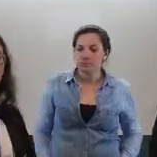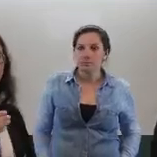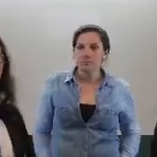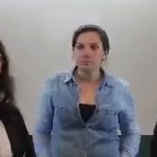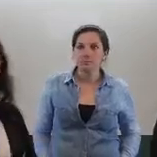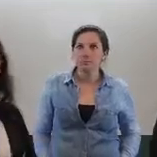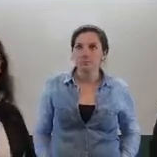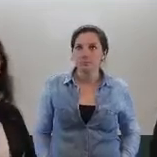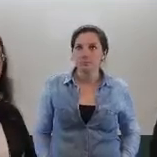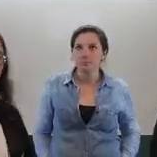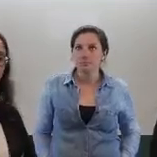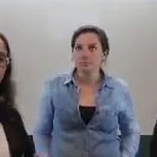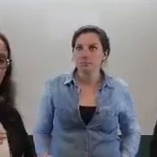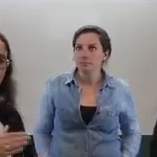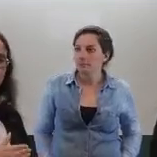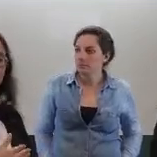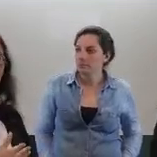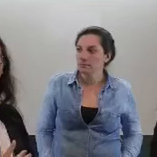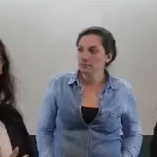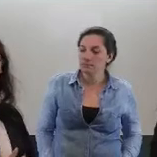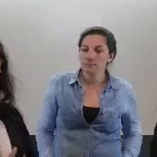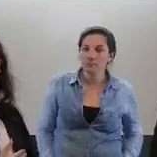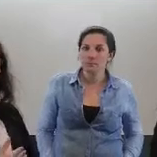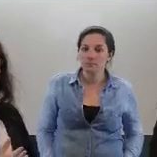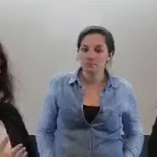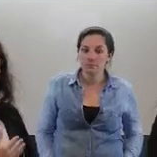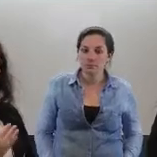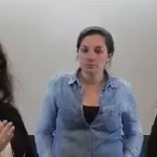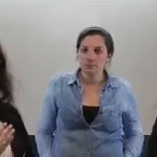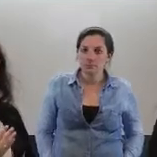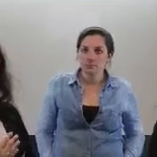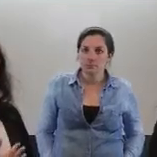colocam apêndice 1, apêndice 2, não. É sempre seguir essa ordem